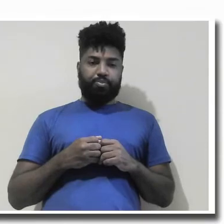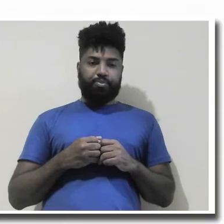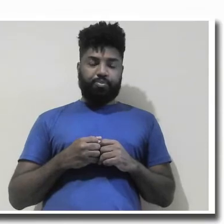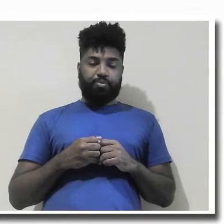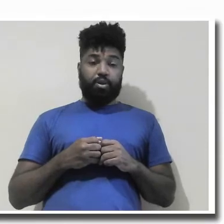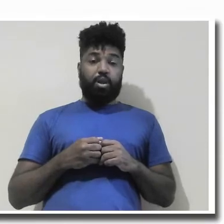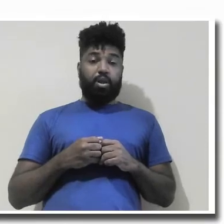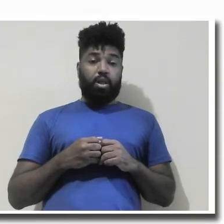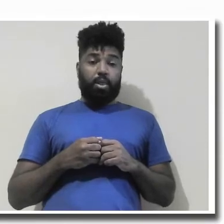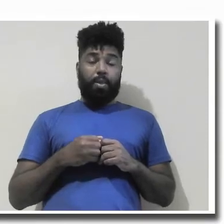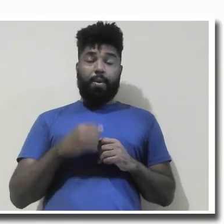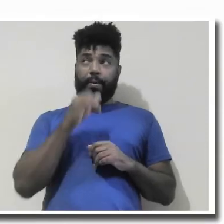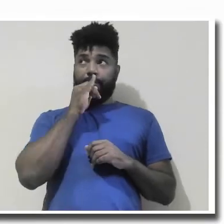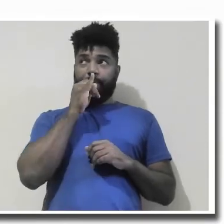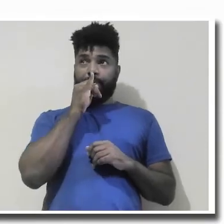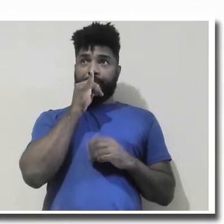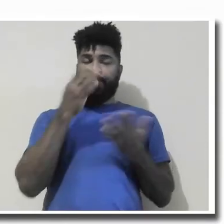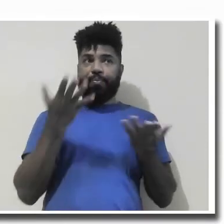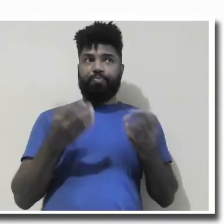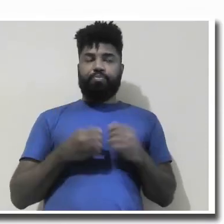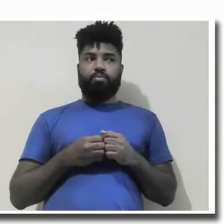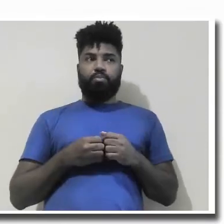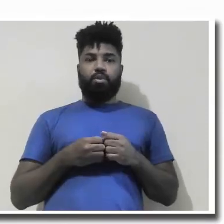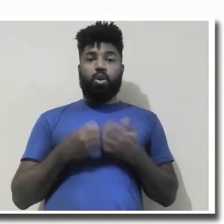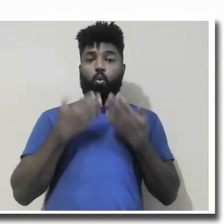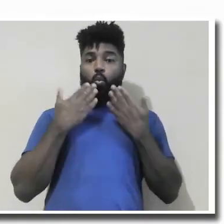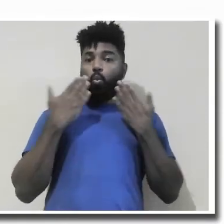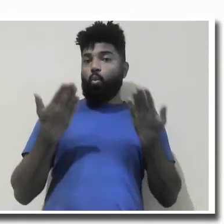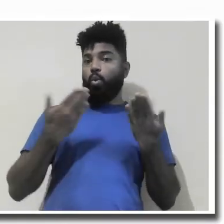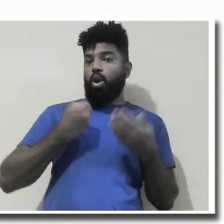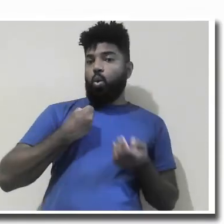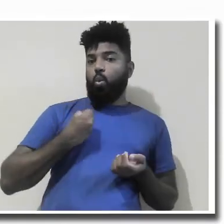é o mesmo que perguntarmos qual o valor